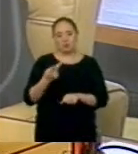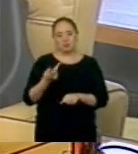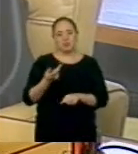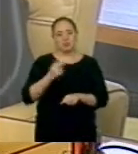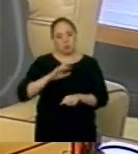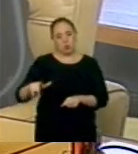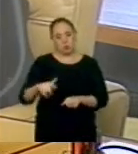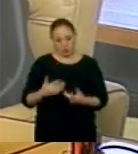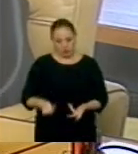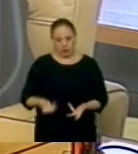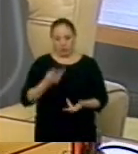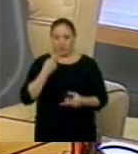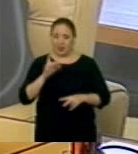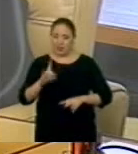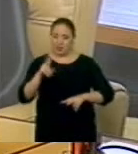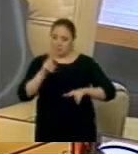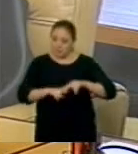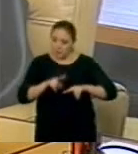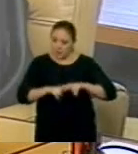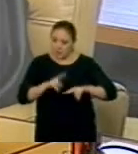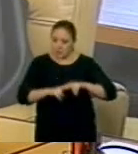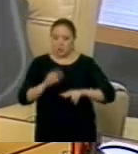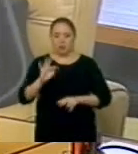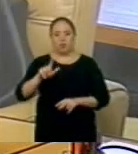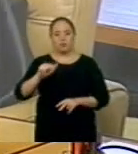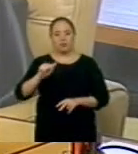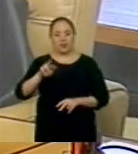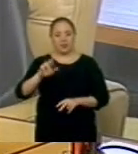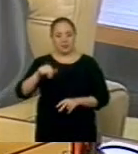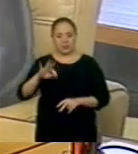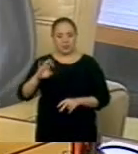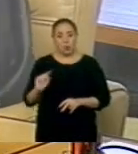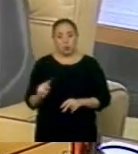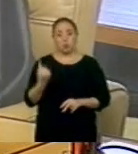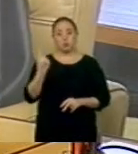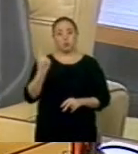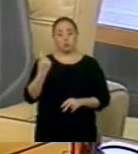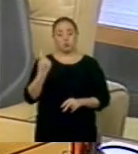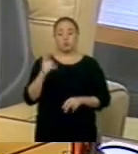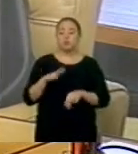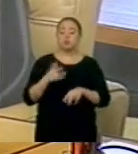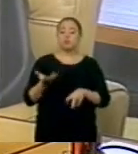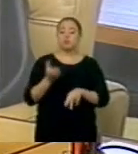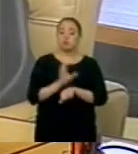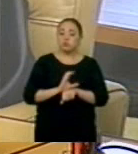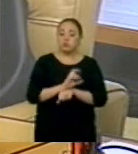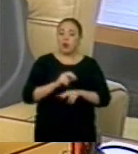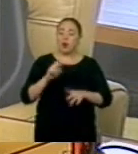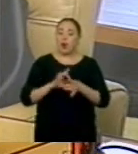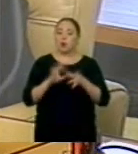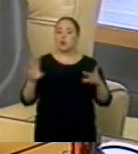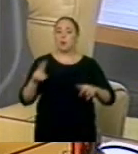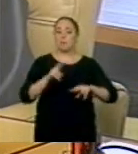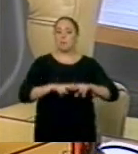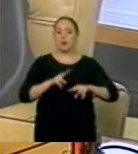inequivocamente à prisão em flagrante, única hipótese em que a própria Constituição autoriza a prisão de um